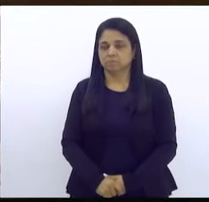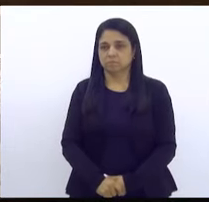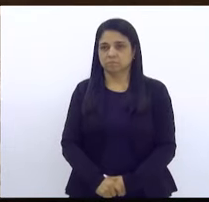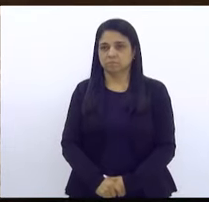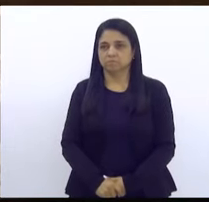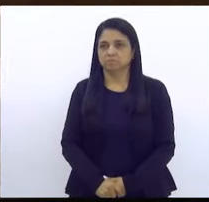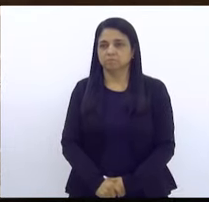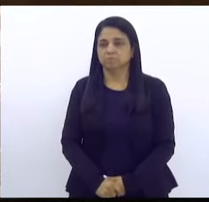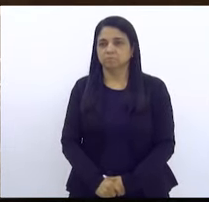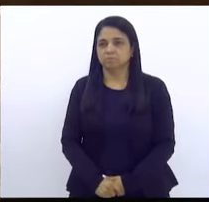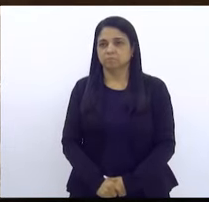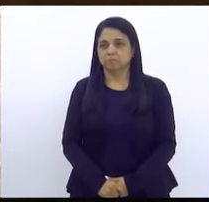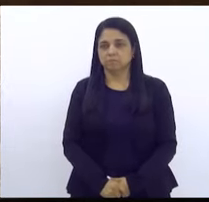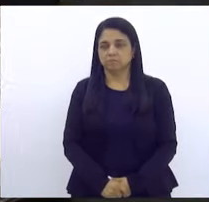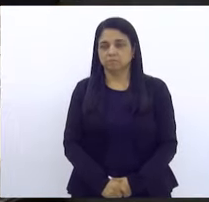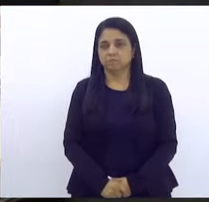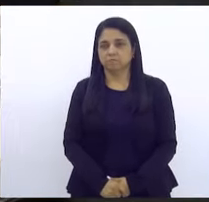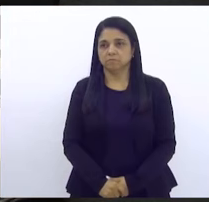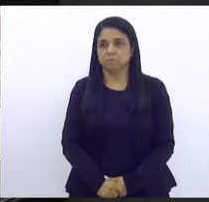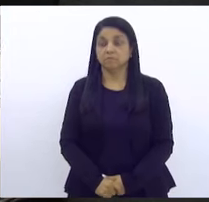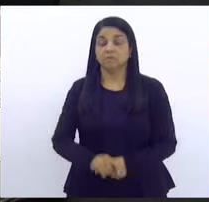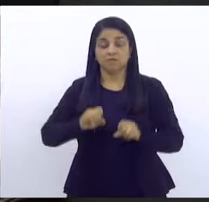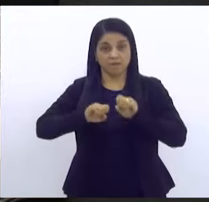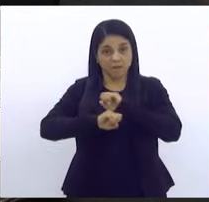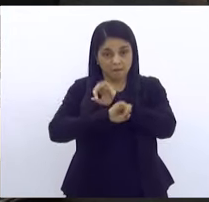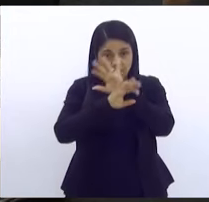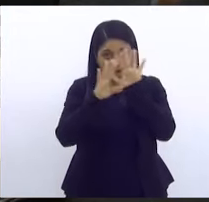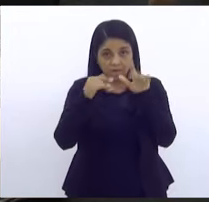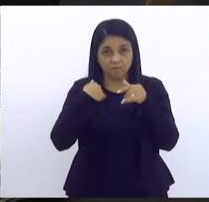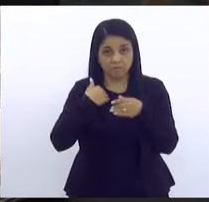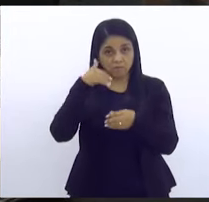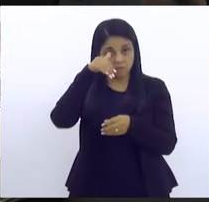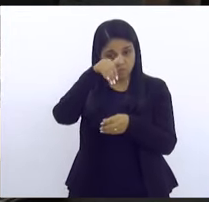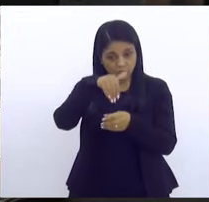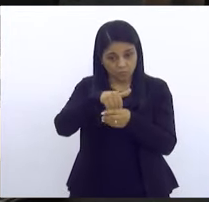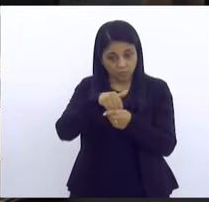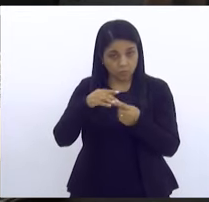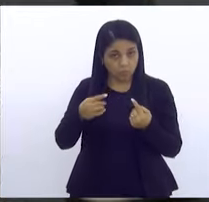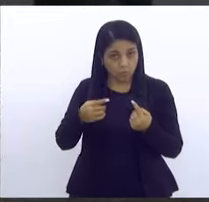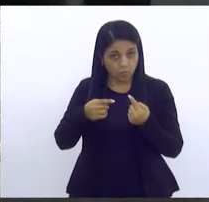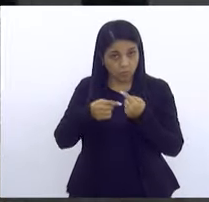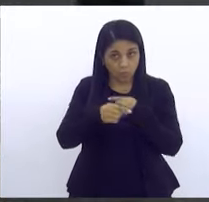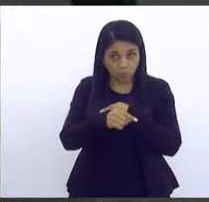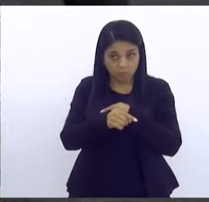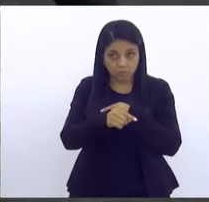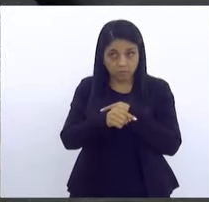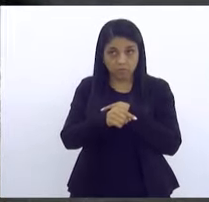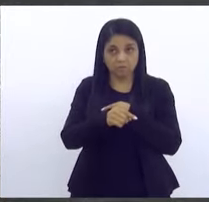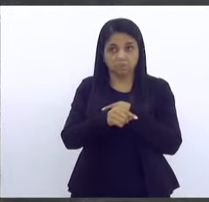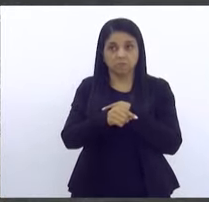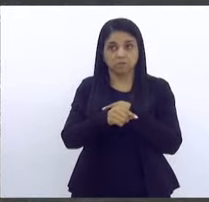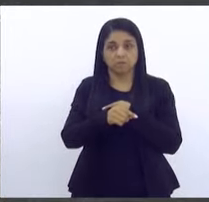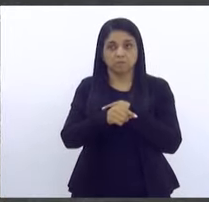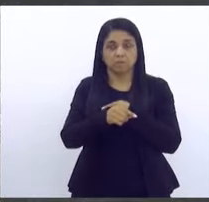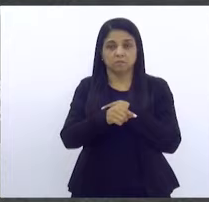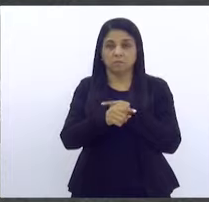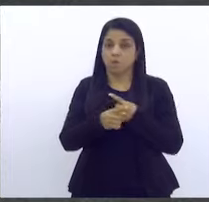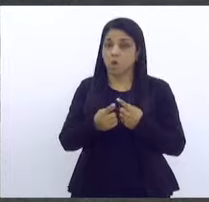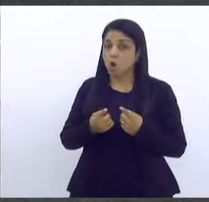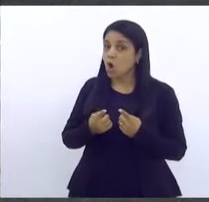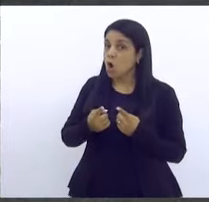quero fazer uma colocação. Só para ficar claro que nós que estamos votando o contrário, nós não estamos votando contra